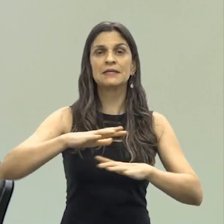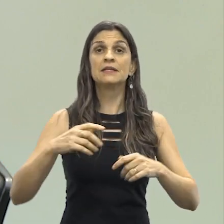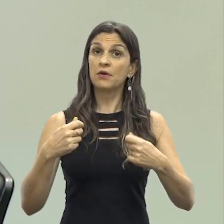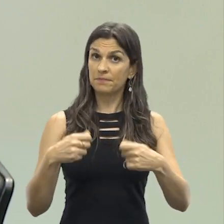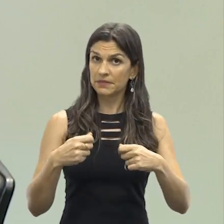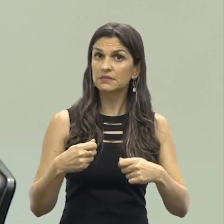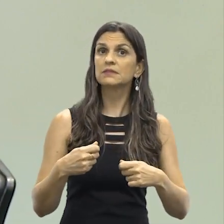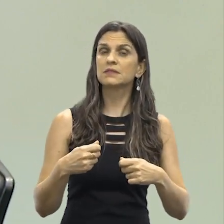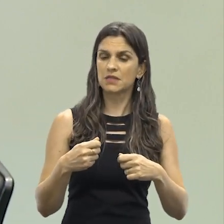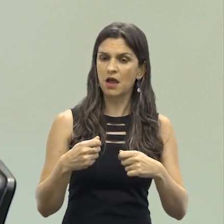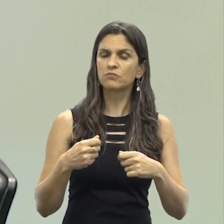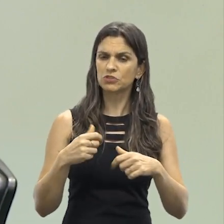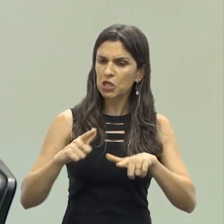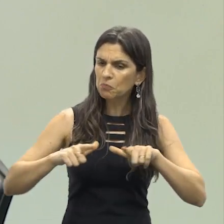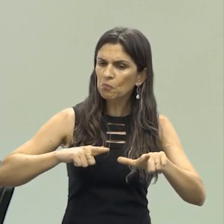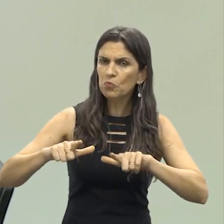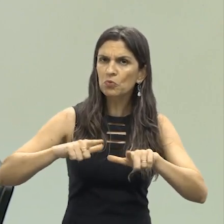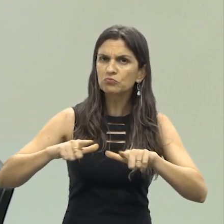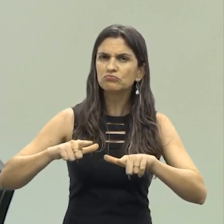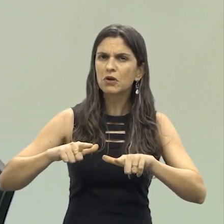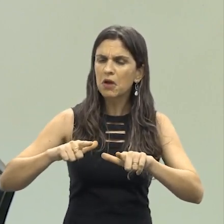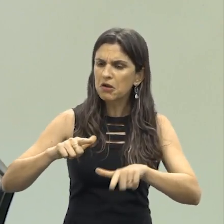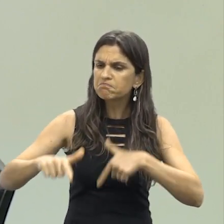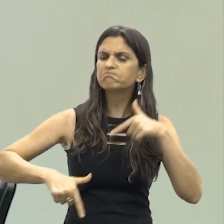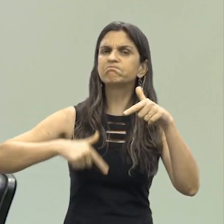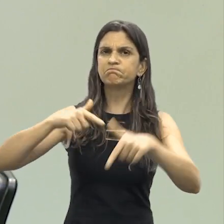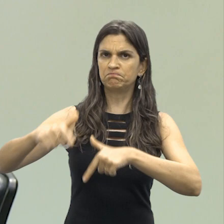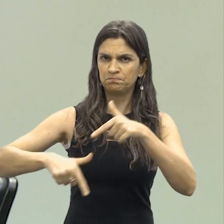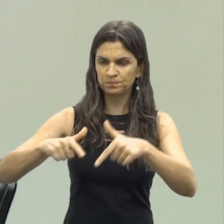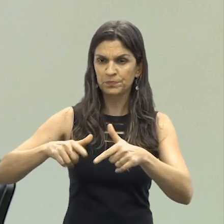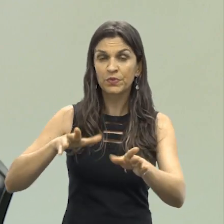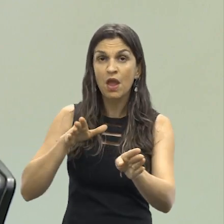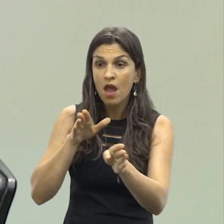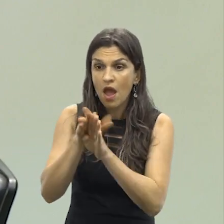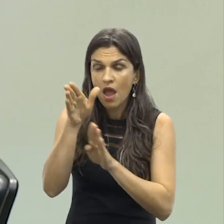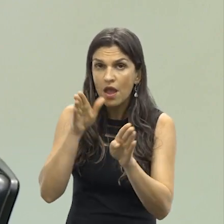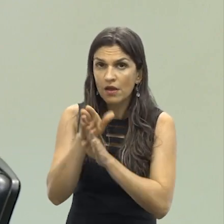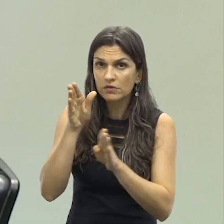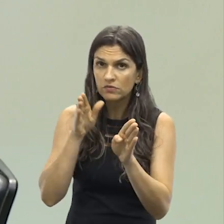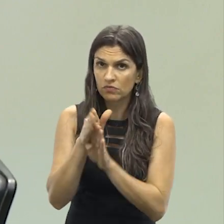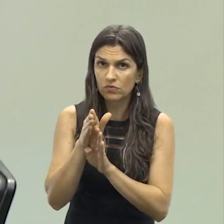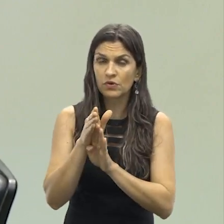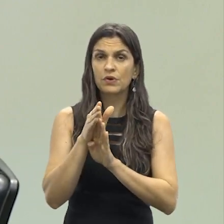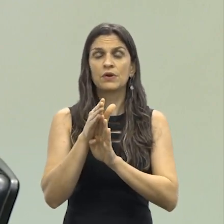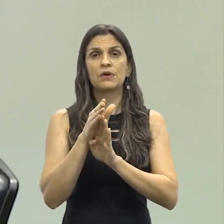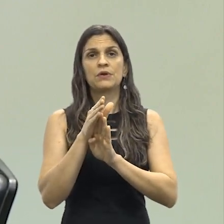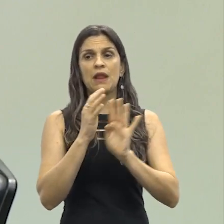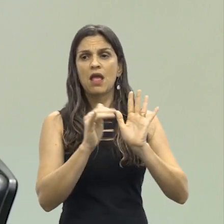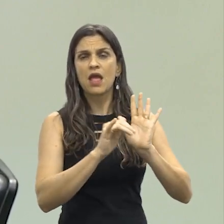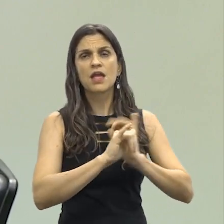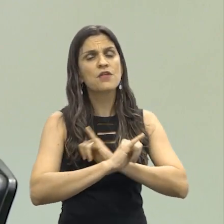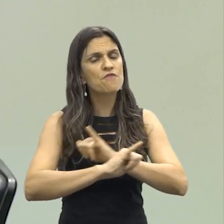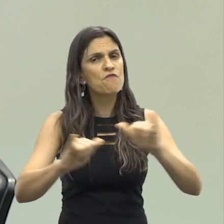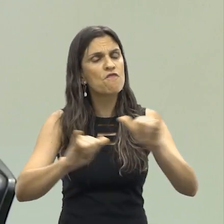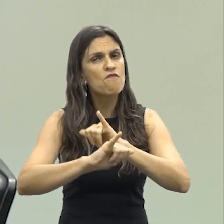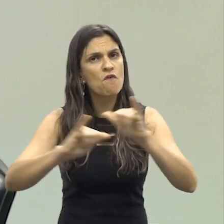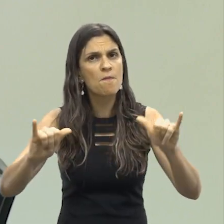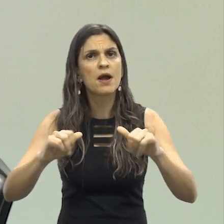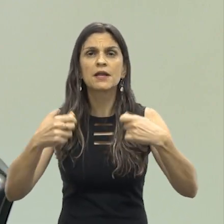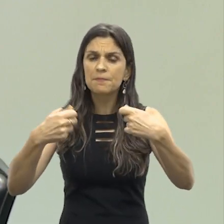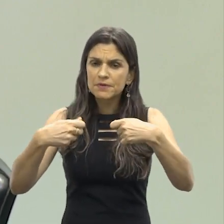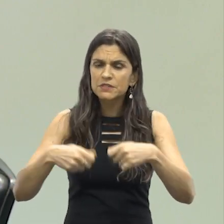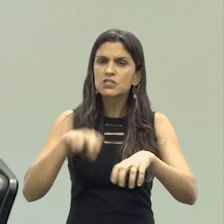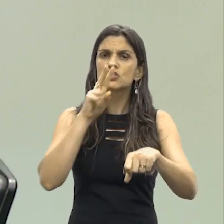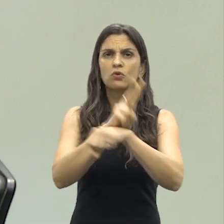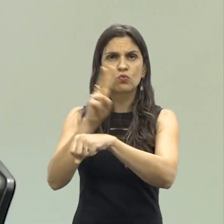a trabalhar firmemente na parte educacional, principal, conscientizar o tutor a importância de castrar, de vacinar, de não abandonar o seu